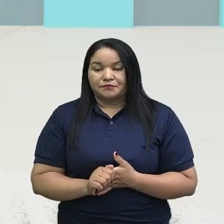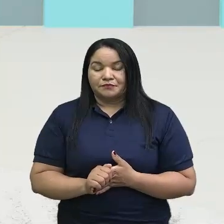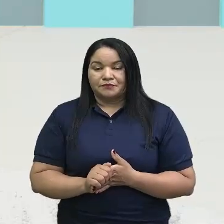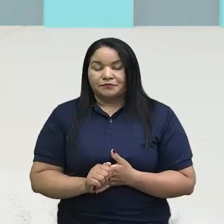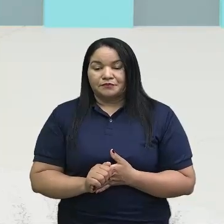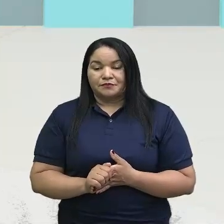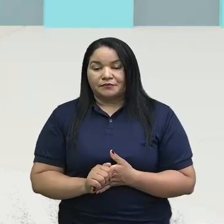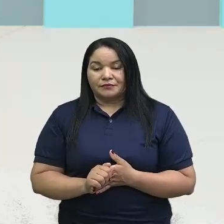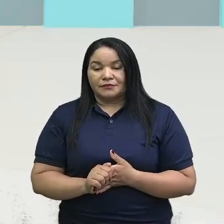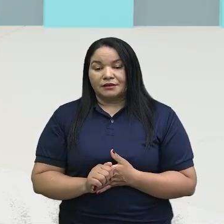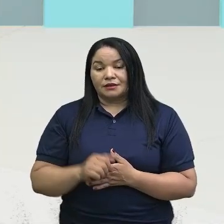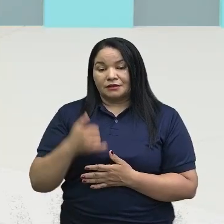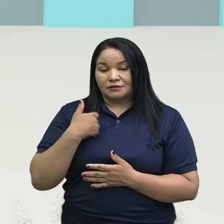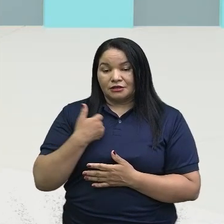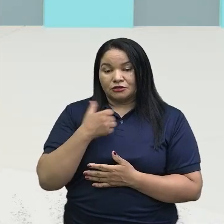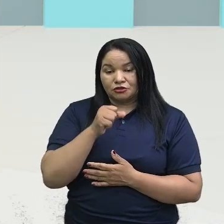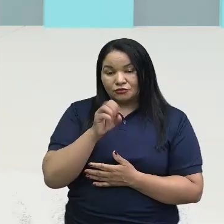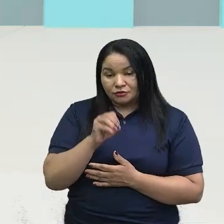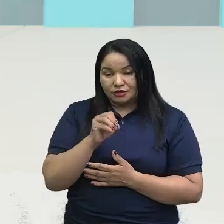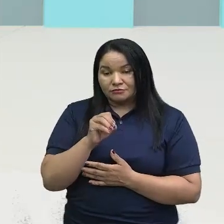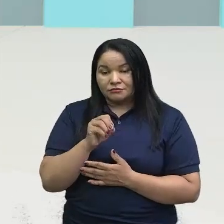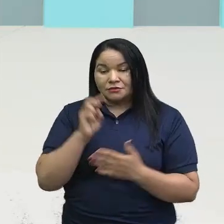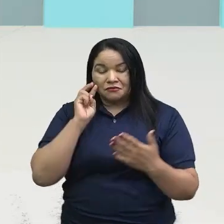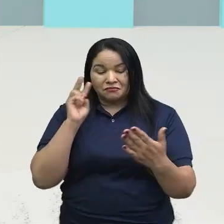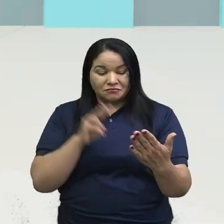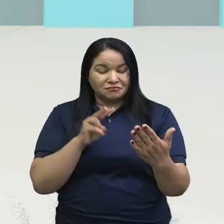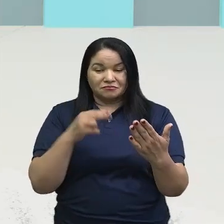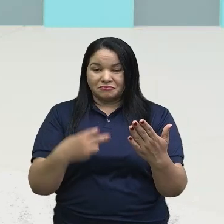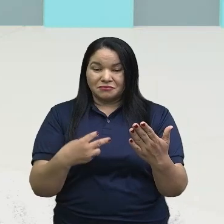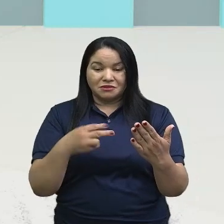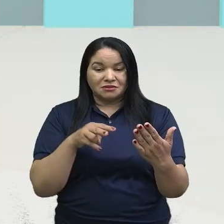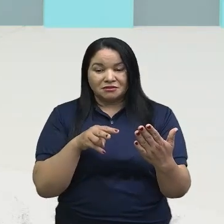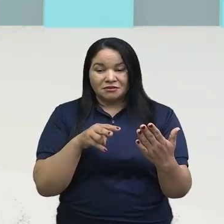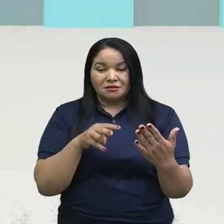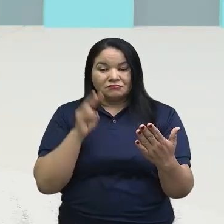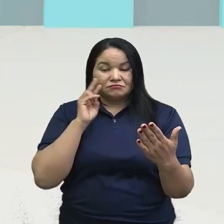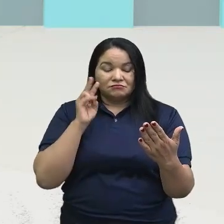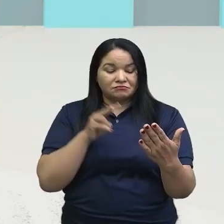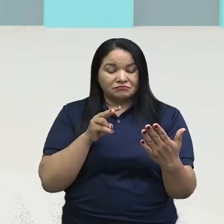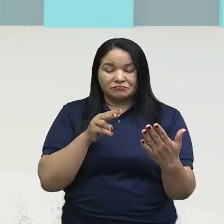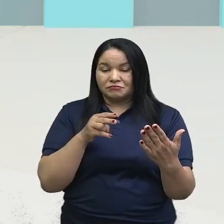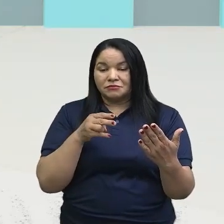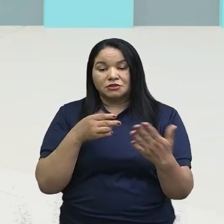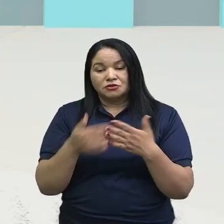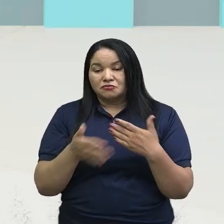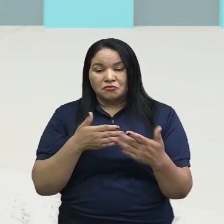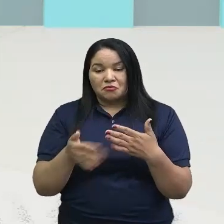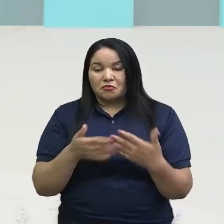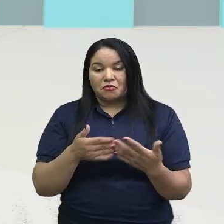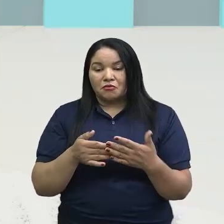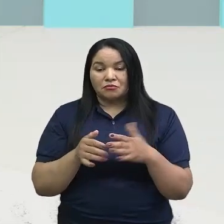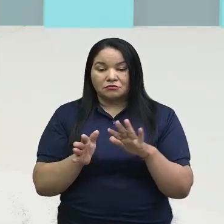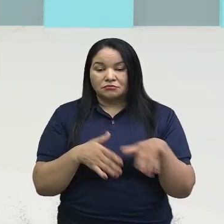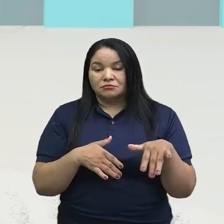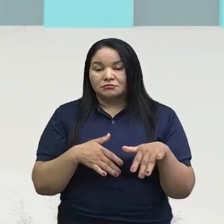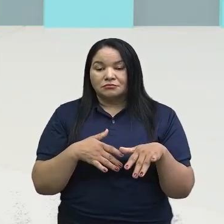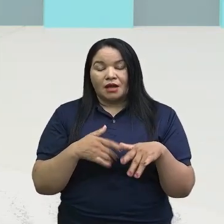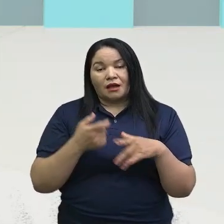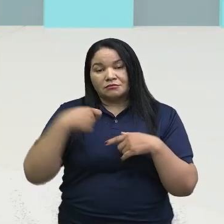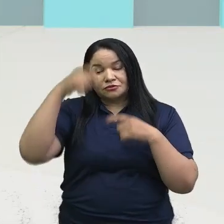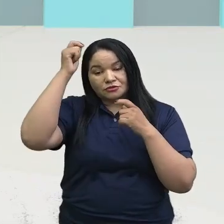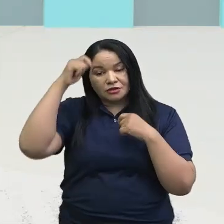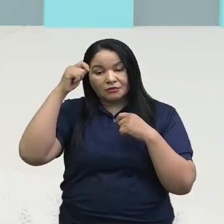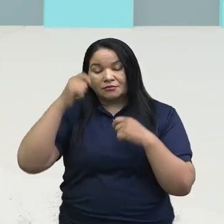orações. Aos 80 anos, ela não se incomoda mais em se olhar. Põe simplesmente um chapéu de